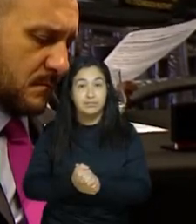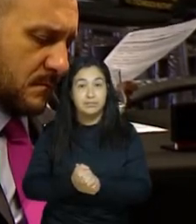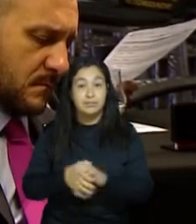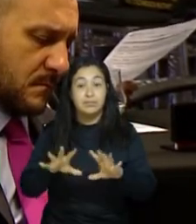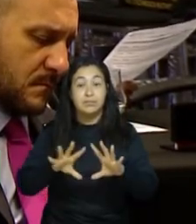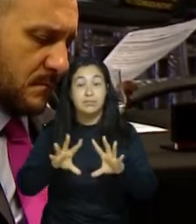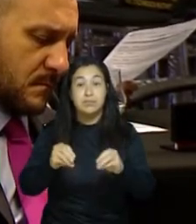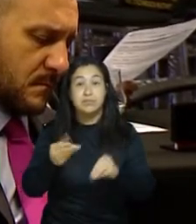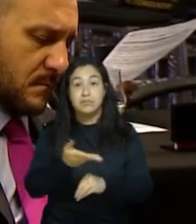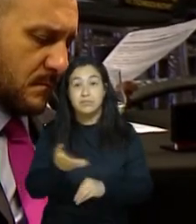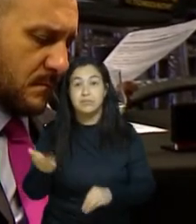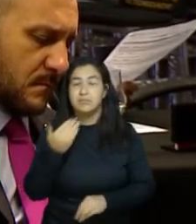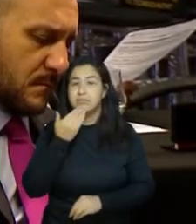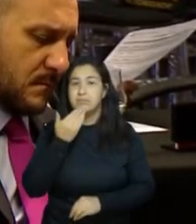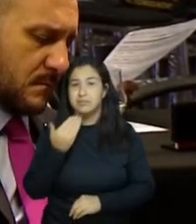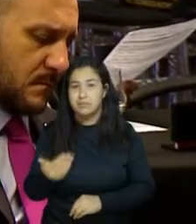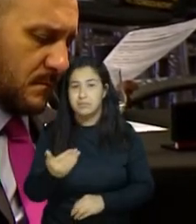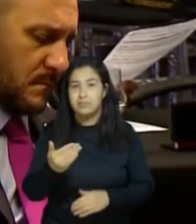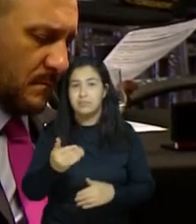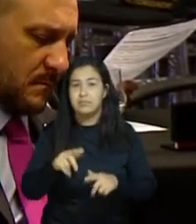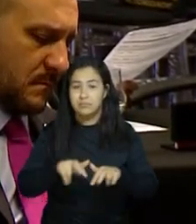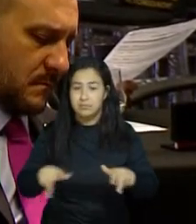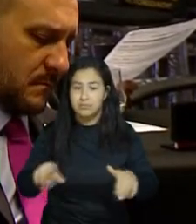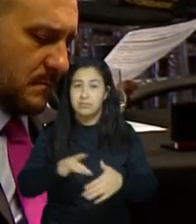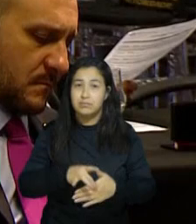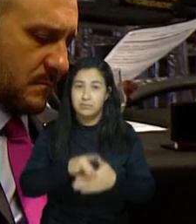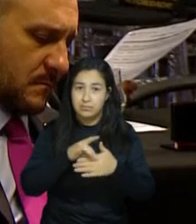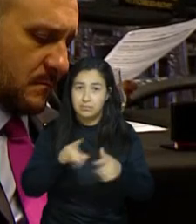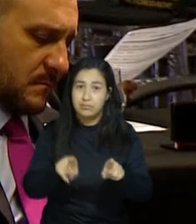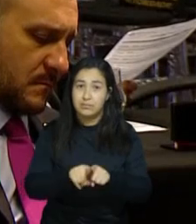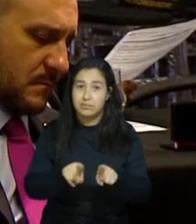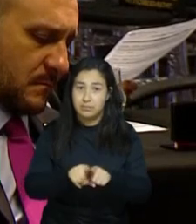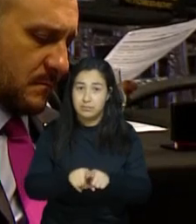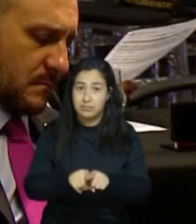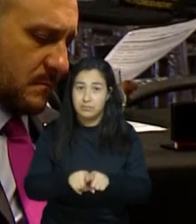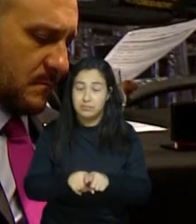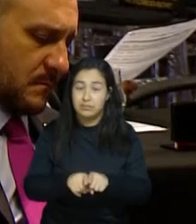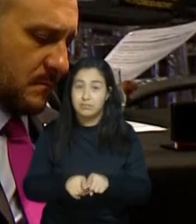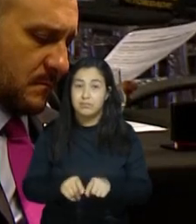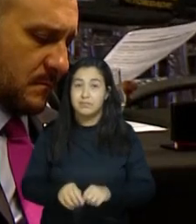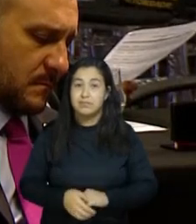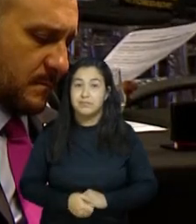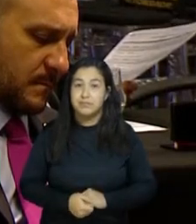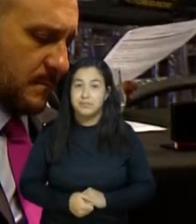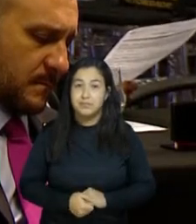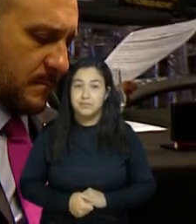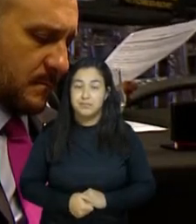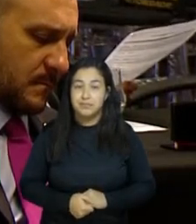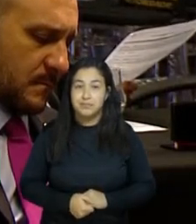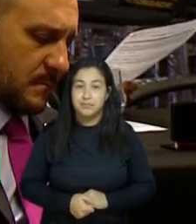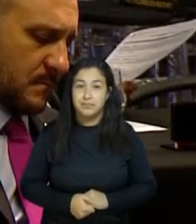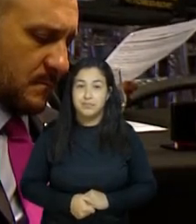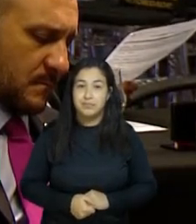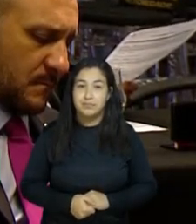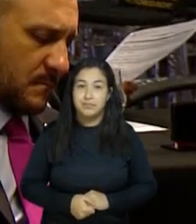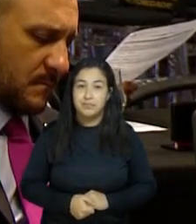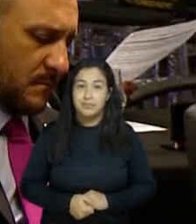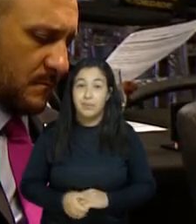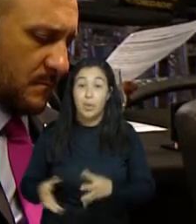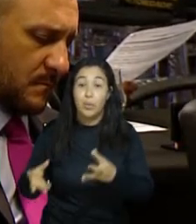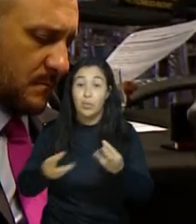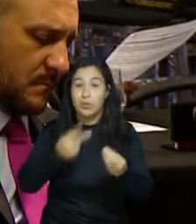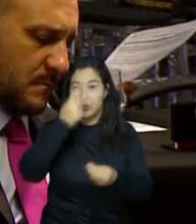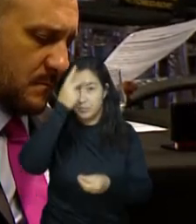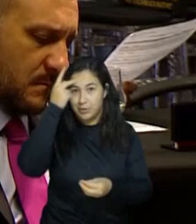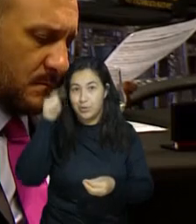moradores, de grandes lideranças da Vila Itoupava que se fazem presente aqui em peso, já que nós vamos tocar em